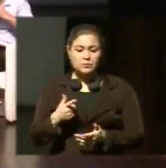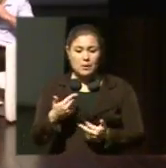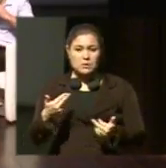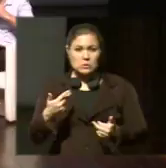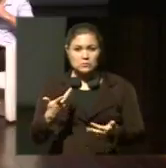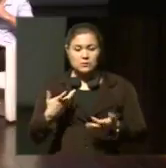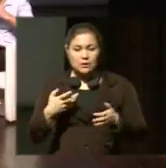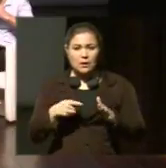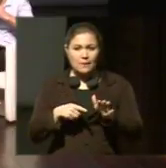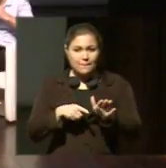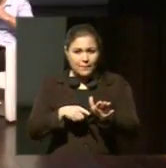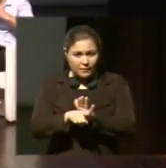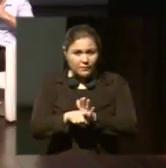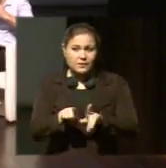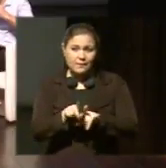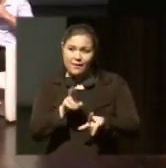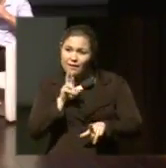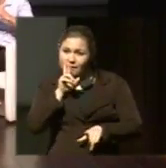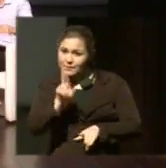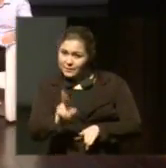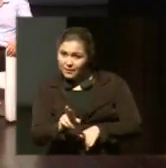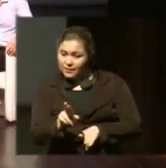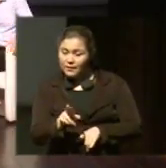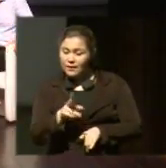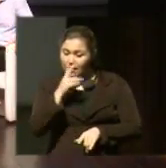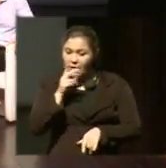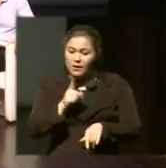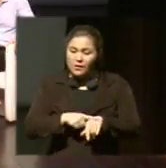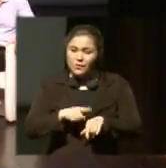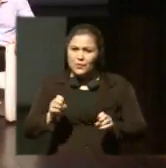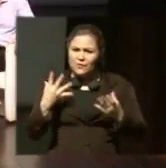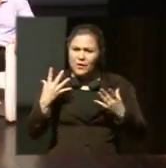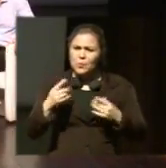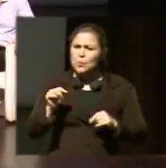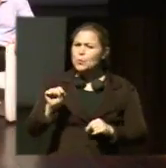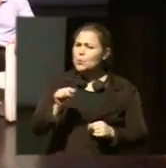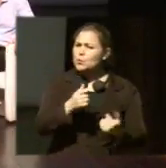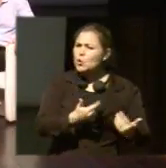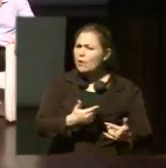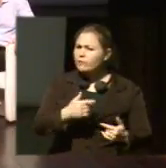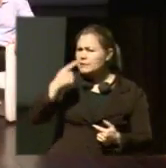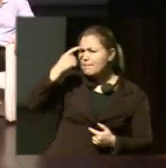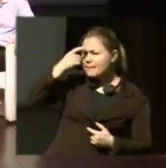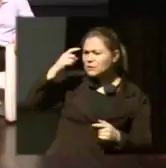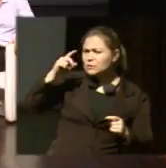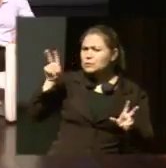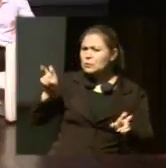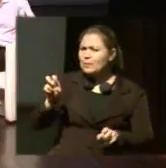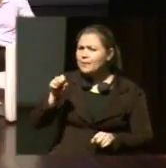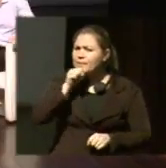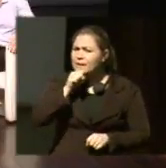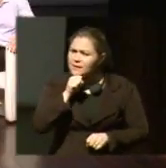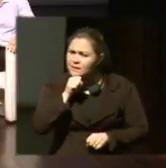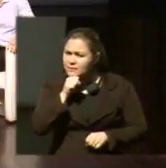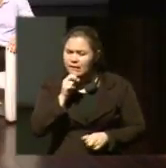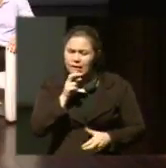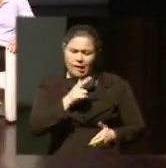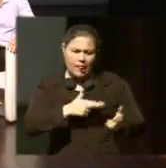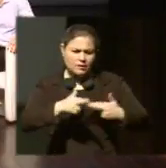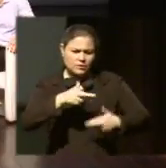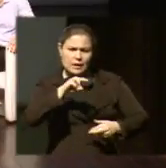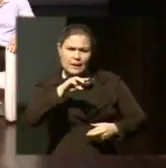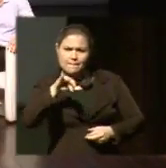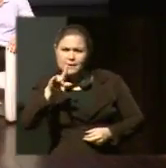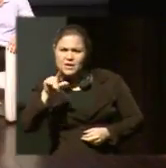perguntar e responder e refletir sobre nesse evento era sobre o que os jovens pensam sobre velhice, né? Nessa relação com as mídias, na